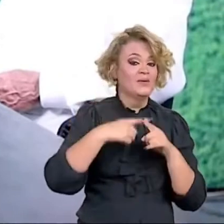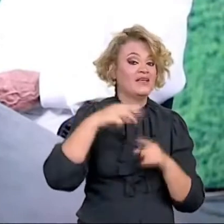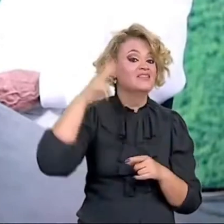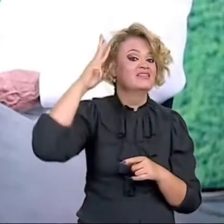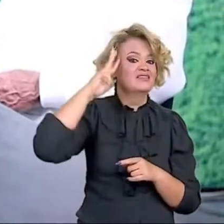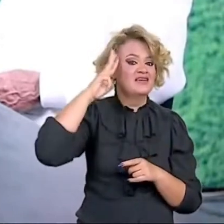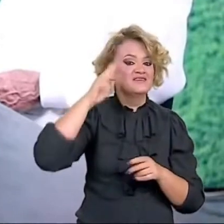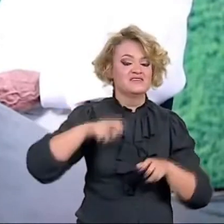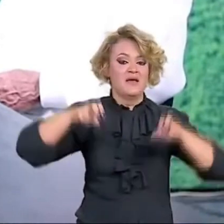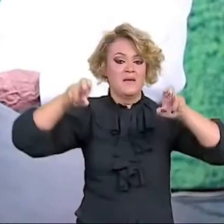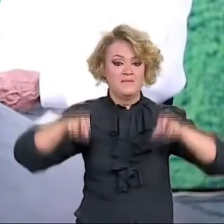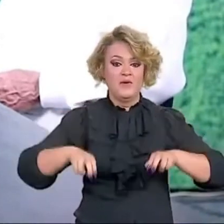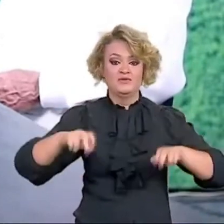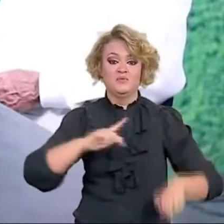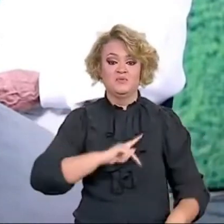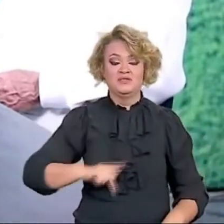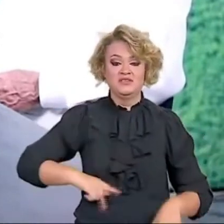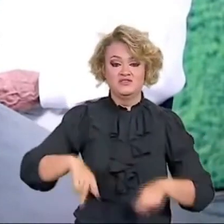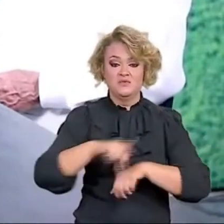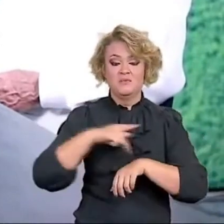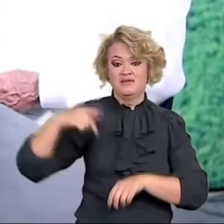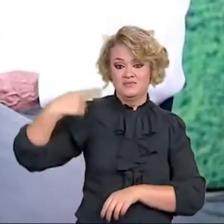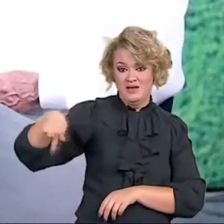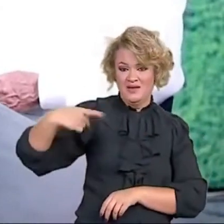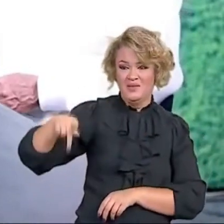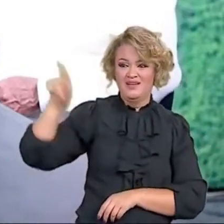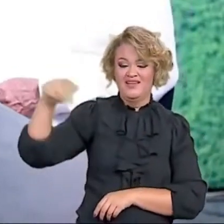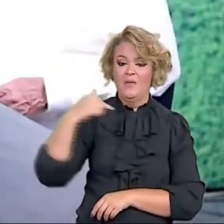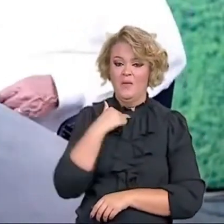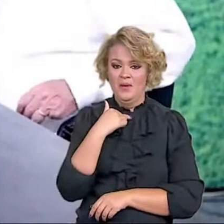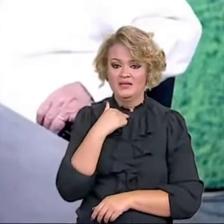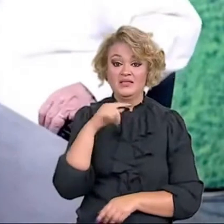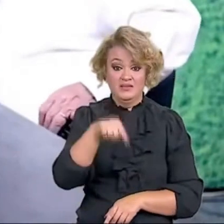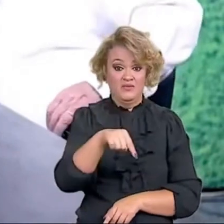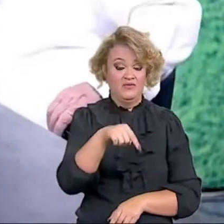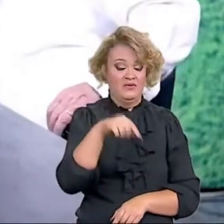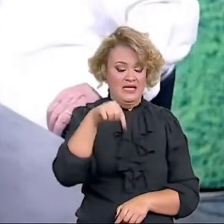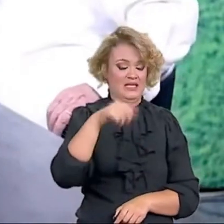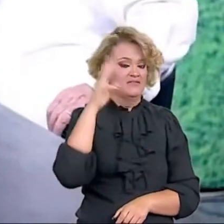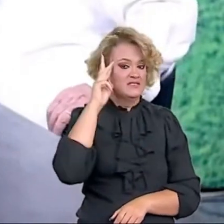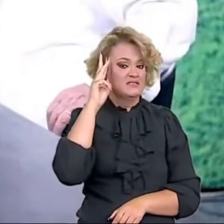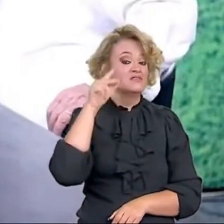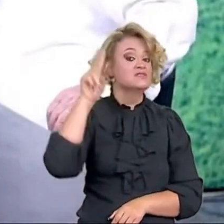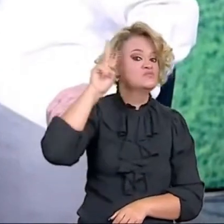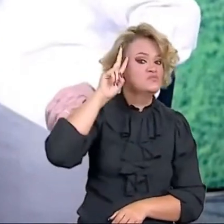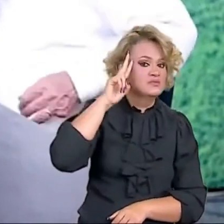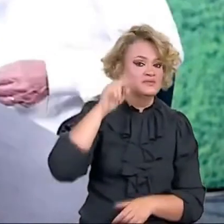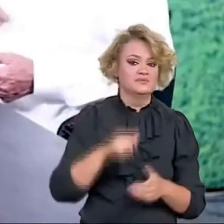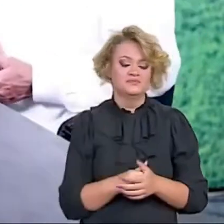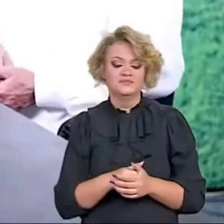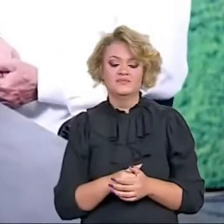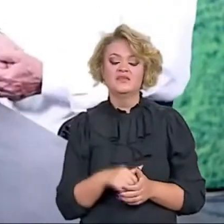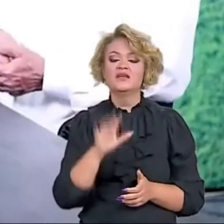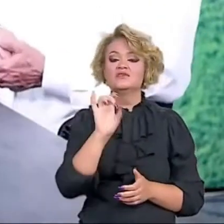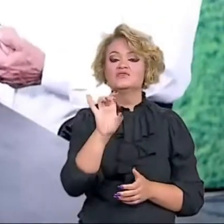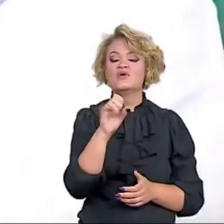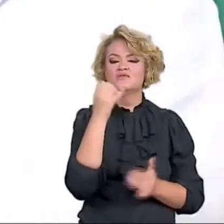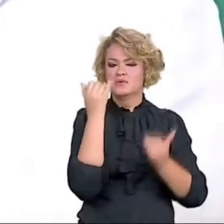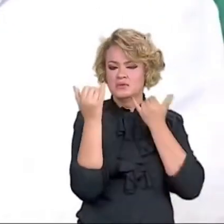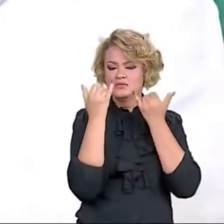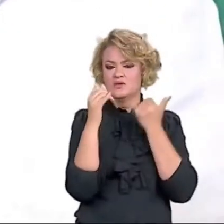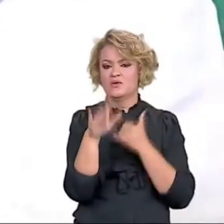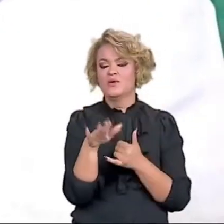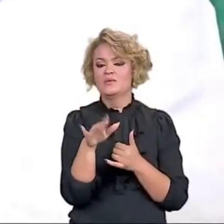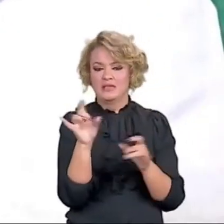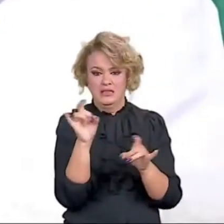presidente do Paraguai e a agenda lá é muito lotada. Enfim, então a gente vai fazer na segunda-feira o programa. O show, apenas um dado para terminar esse